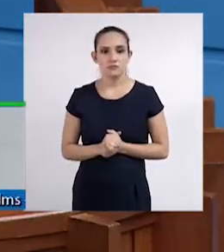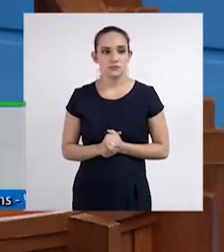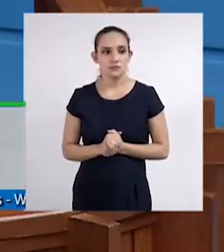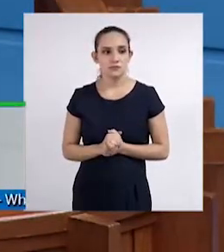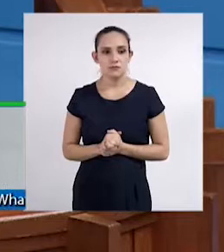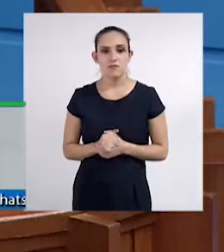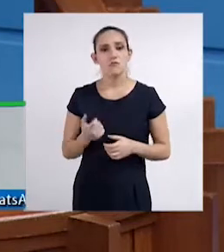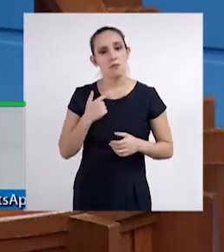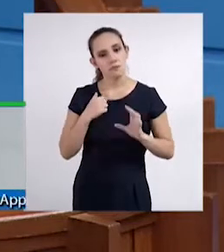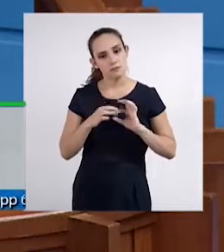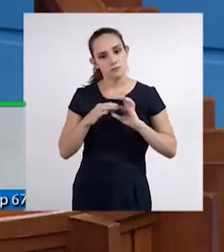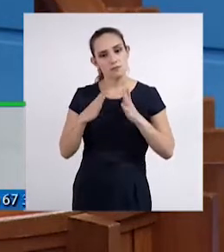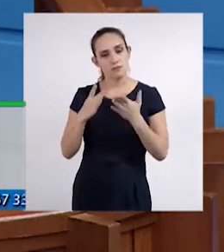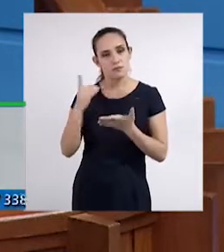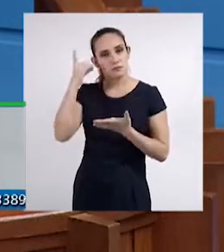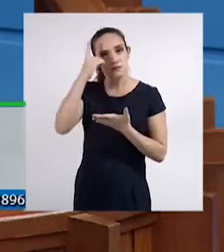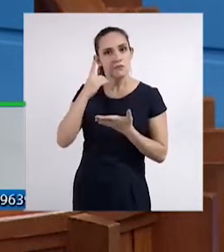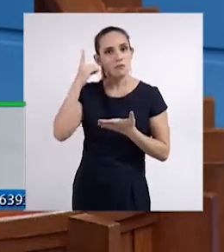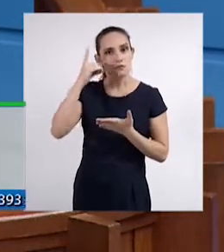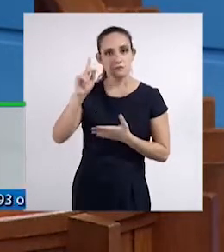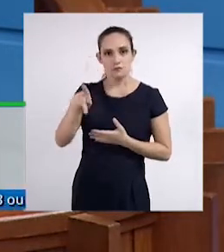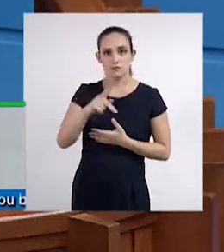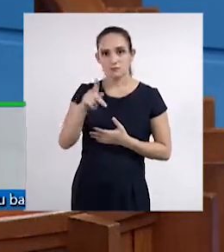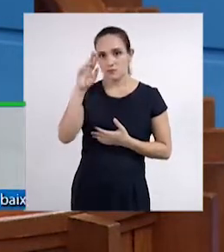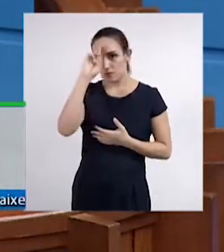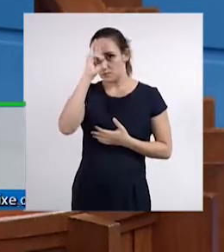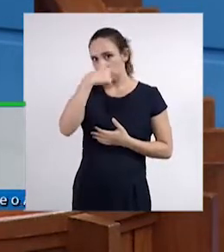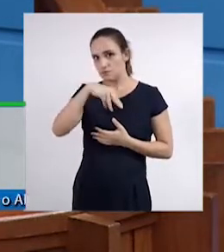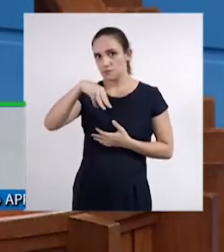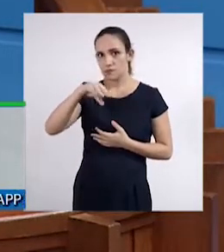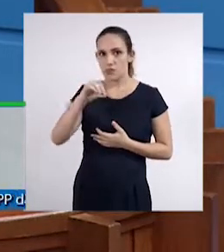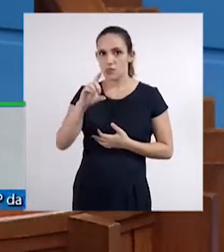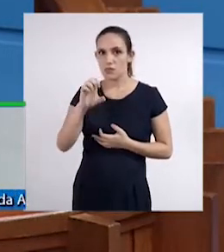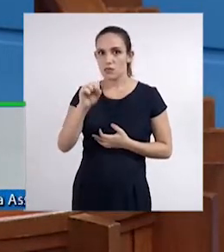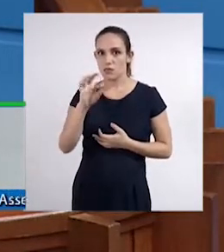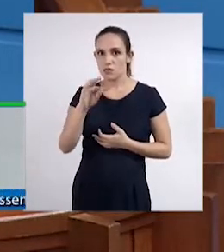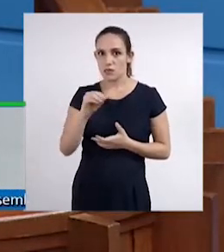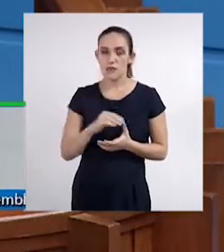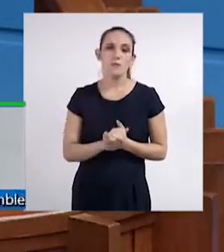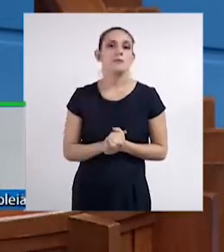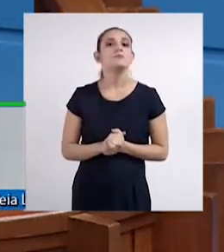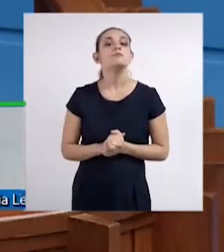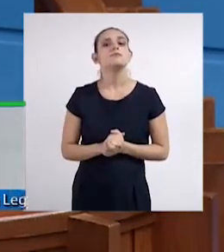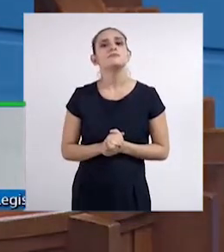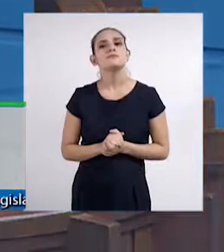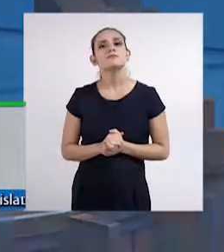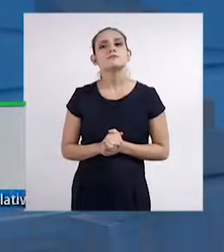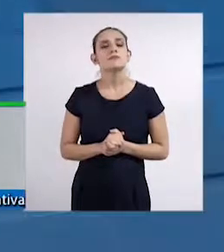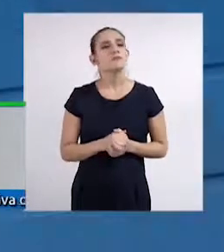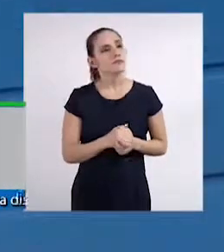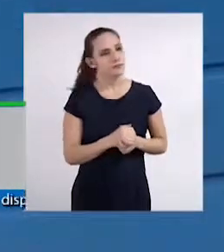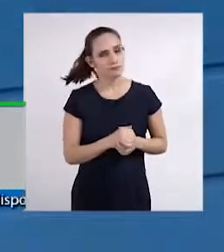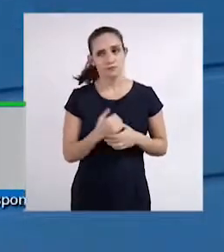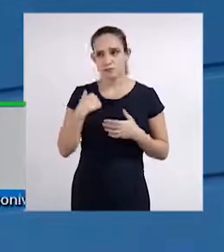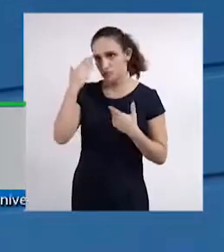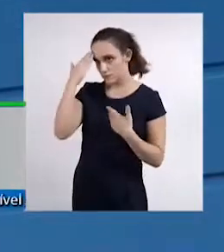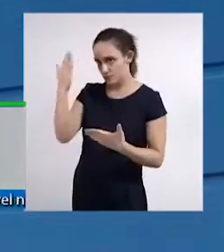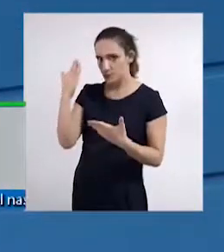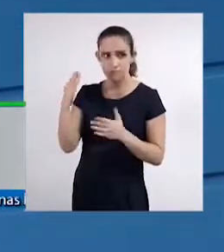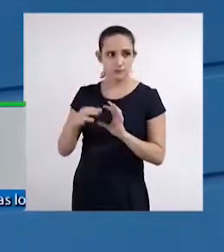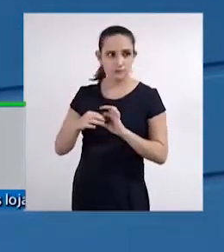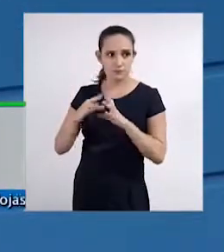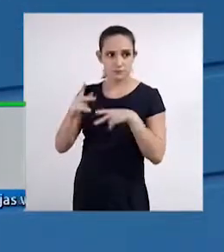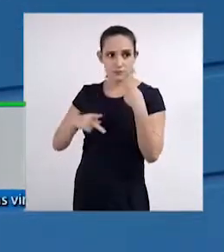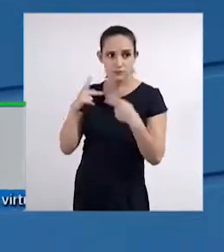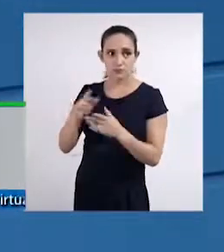Eu concedo a parte ao deputado Rinaldo Modesto. Deputado Marçal, obrigado pela concessão do à parte, dizer que Vossa Excelência